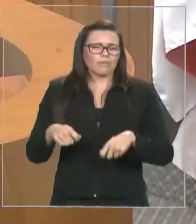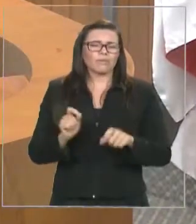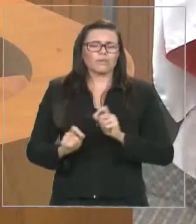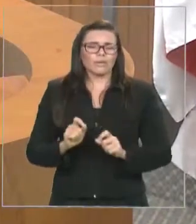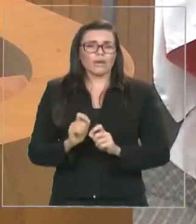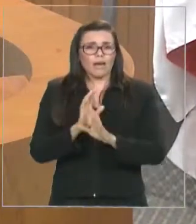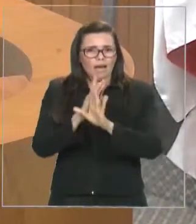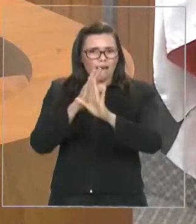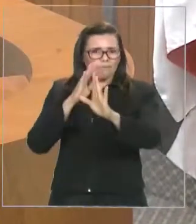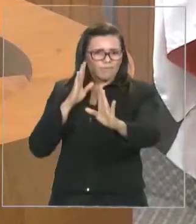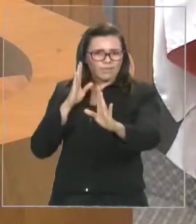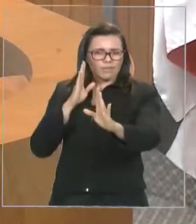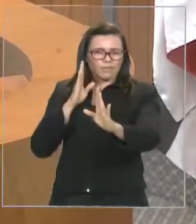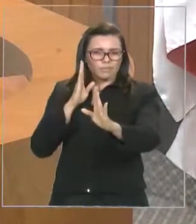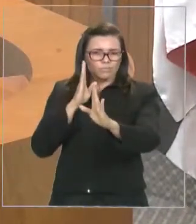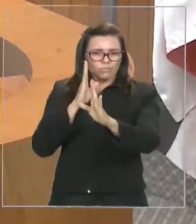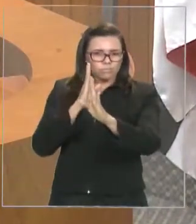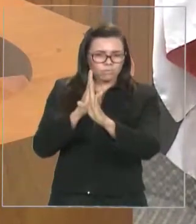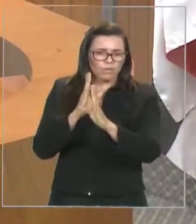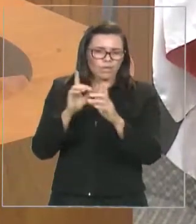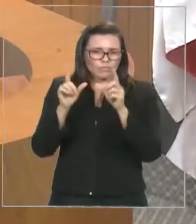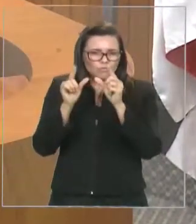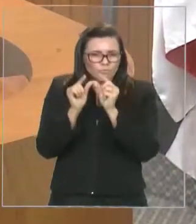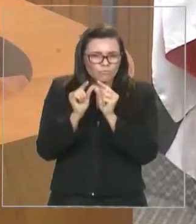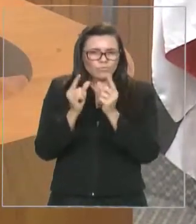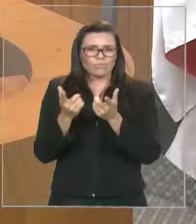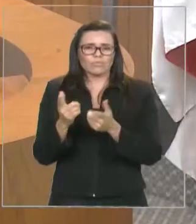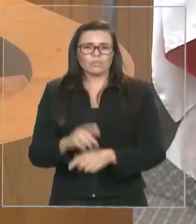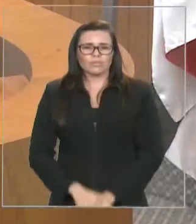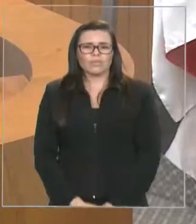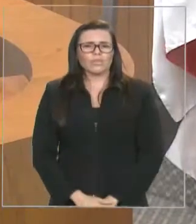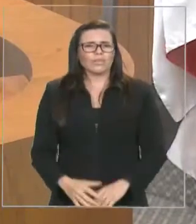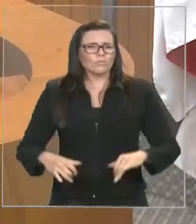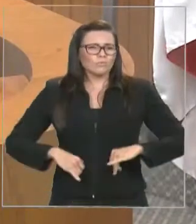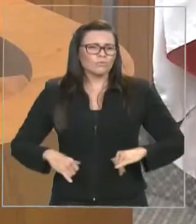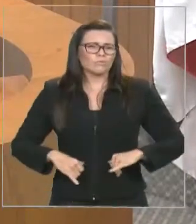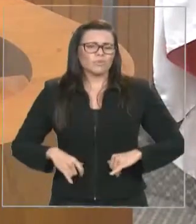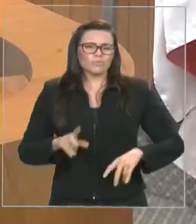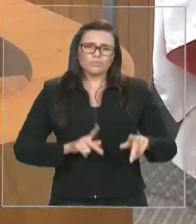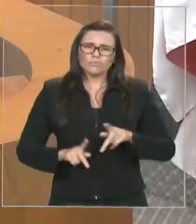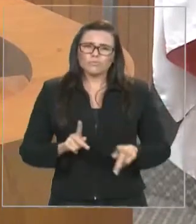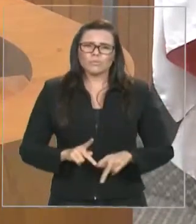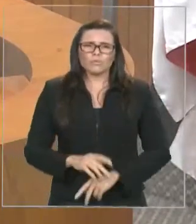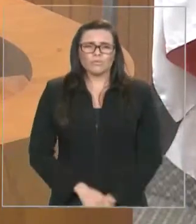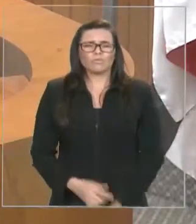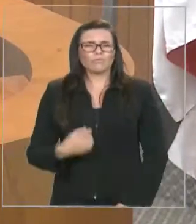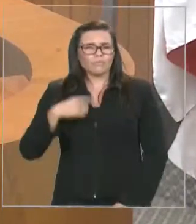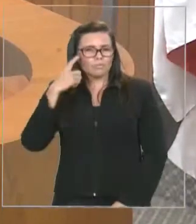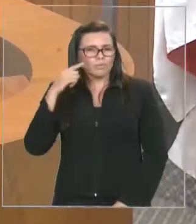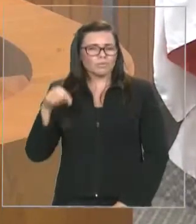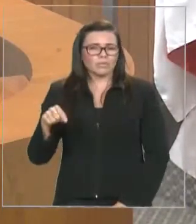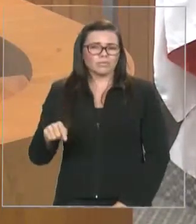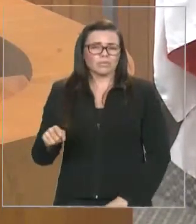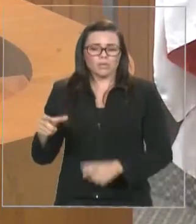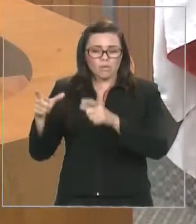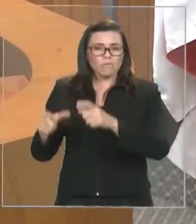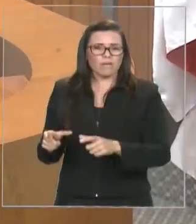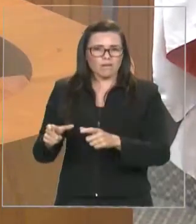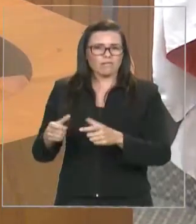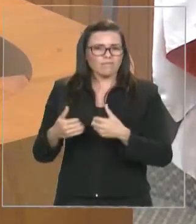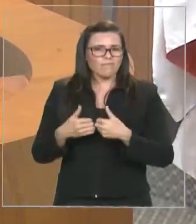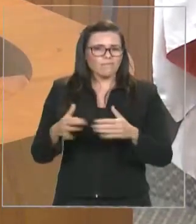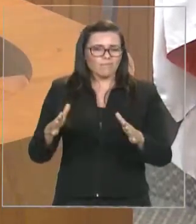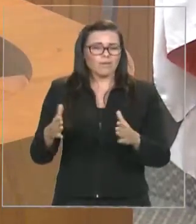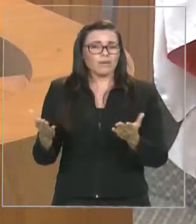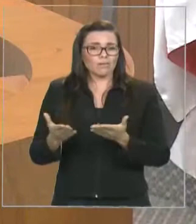à Superintendência do Banco do Brasil e tenho certeza que com a abertura dessa agência transacional, desse posto transacional, nós já vamos estar contribuindo